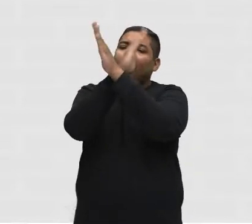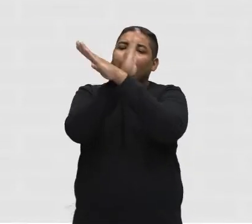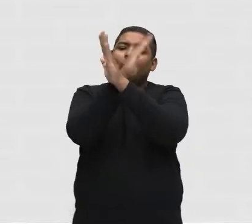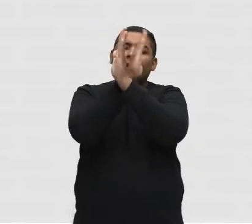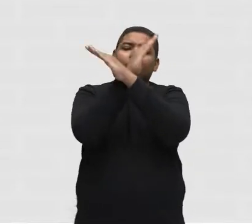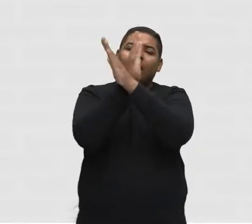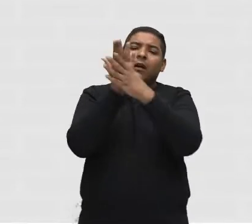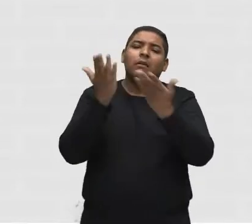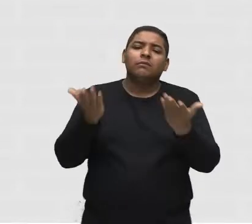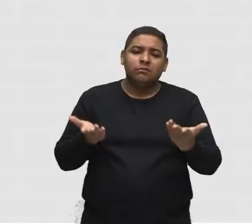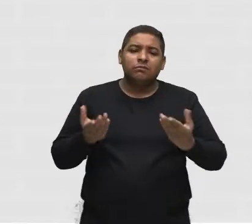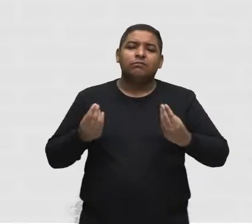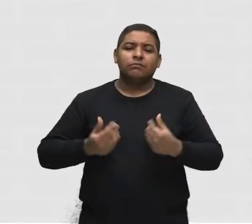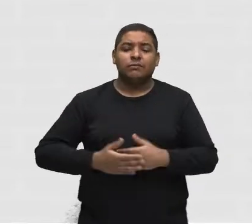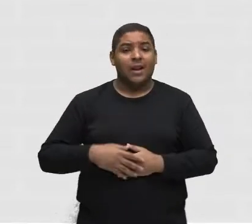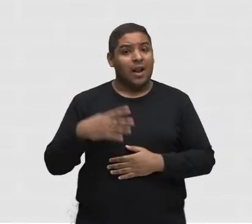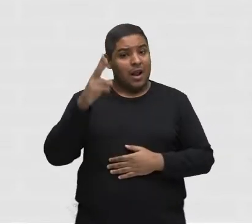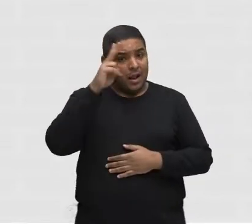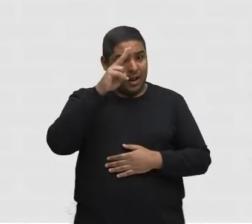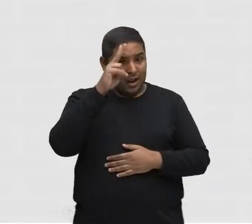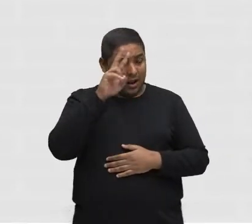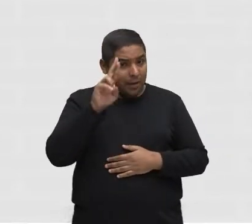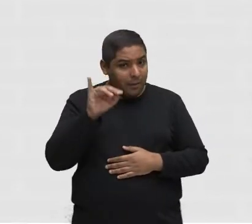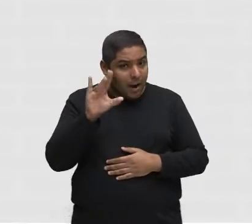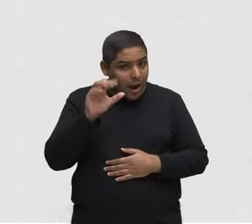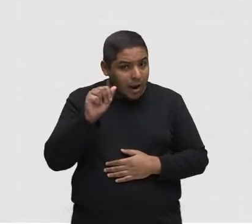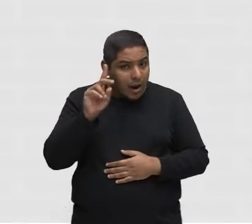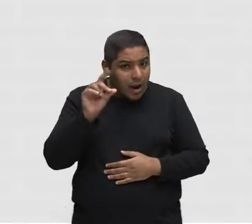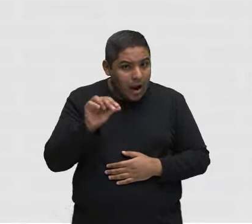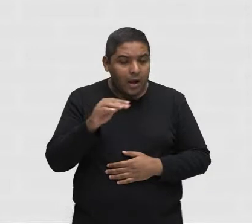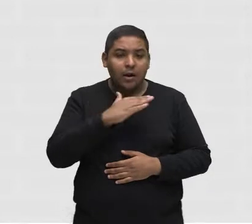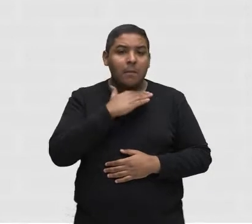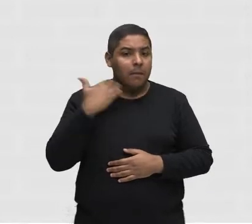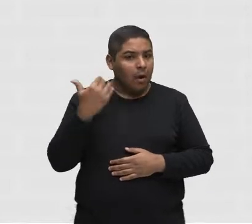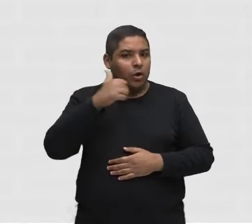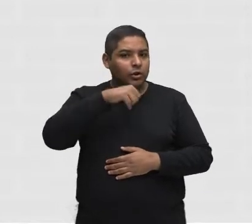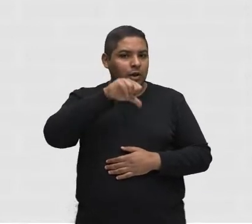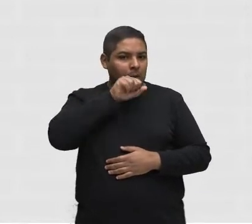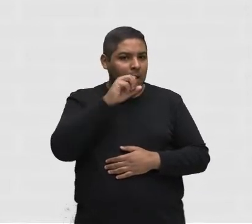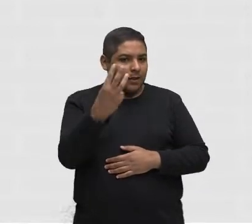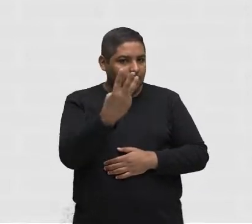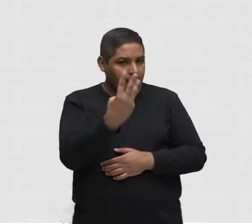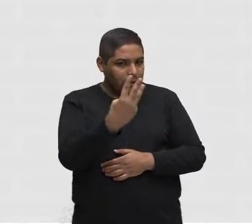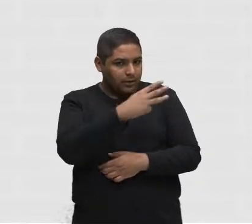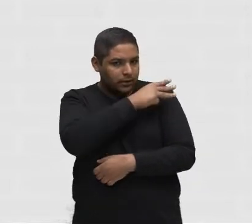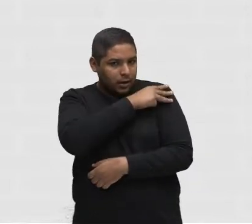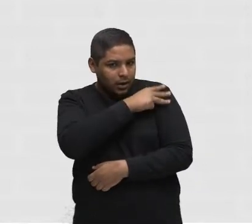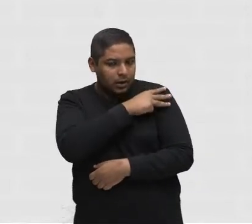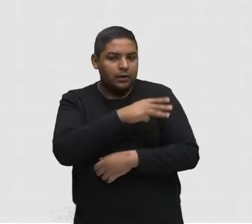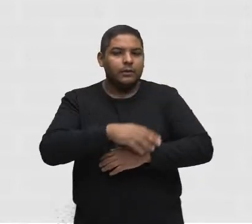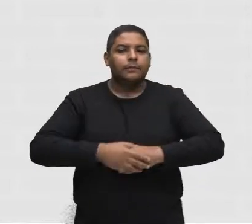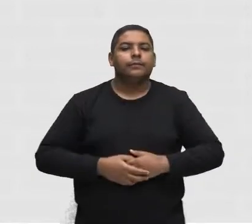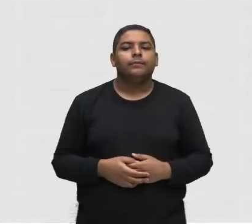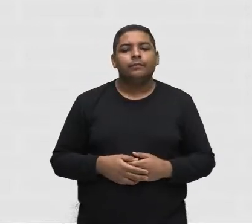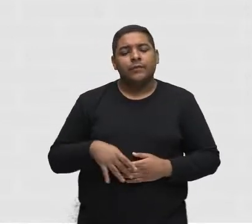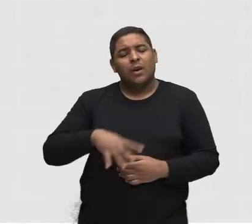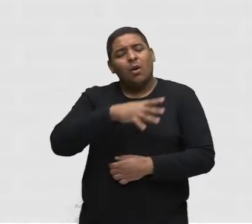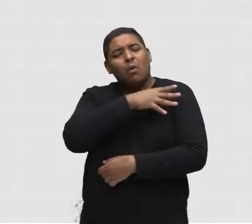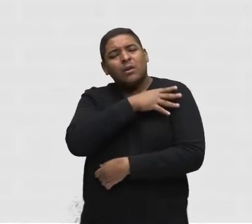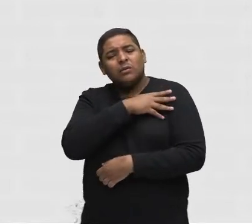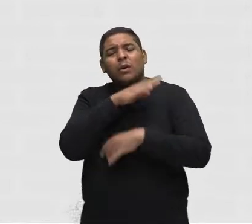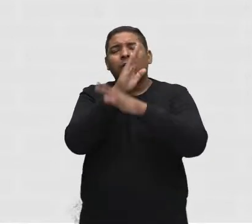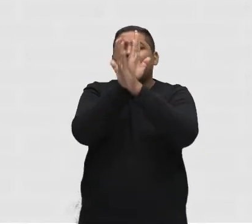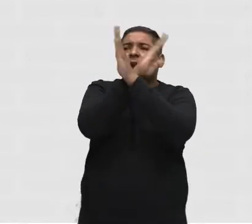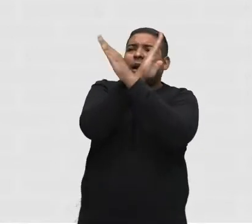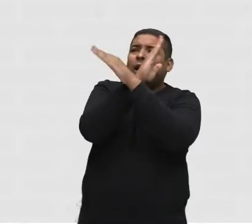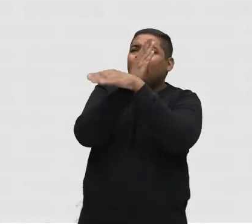quarto aninho. Olha, lembra que o Ricardo perdeu a mãe no terceiro aninho. No quarto ano, o Ricardo anda distraído,